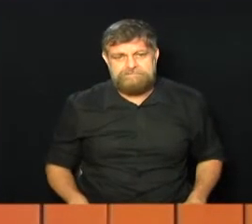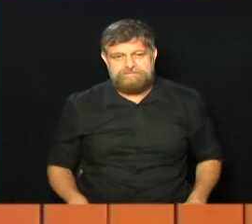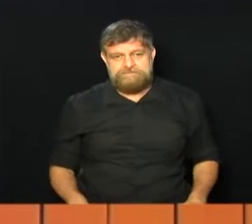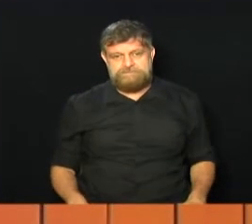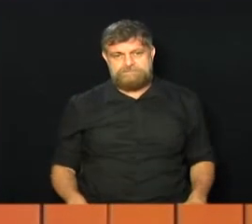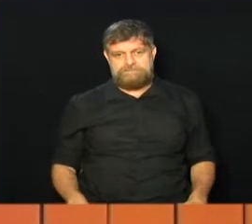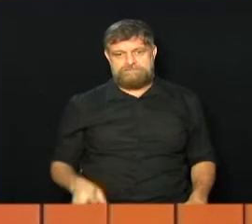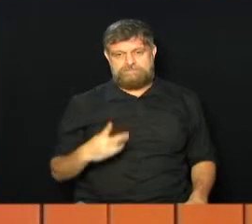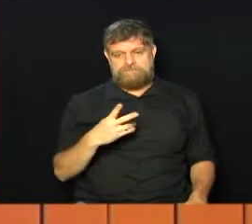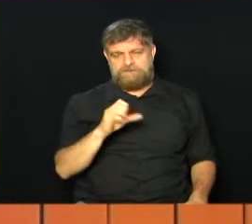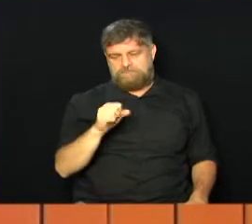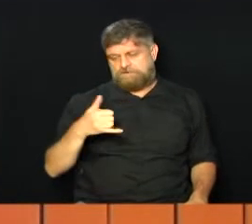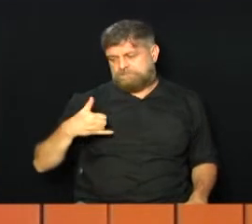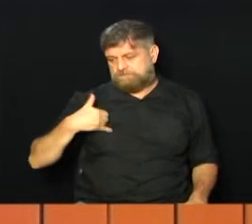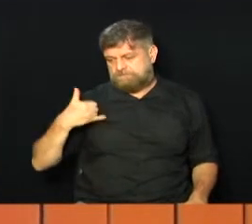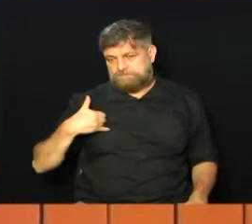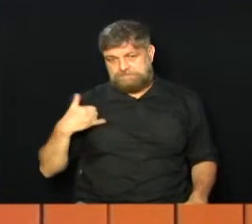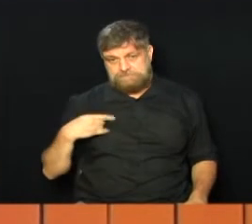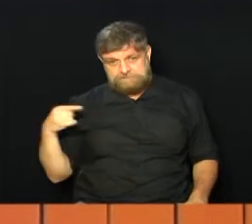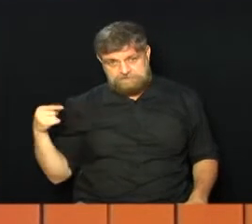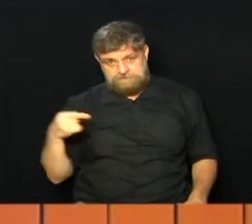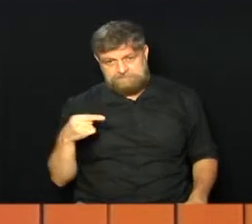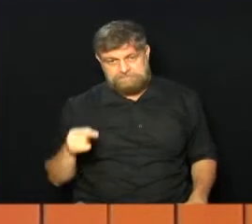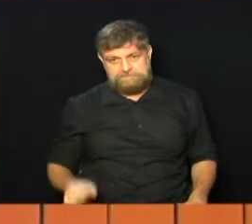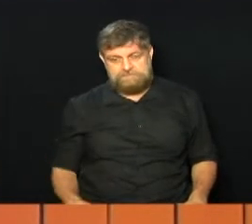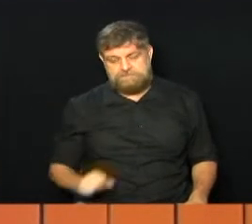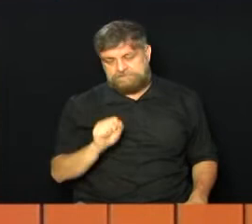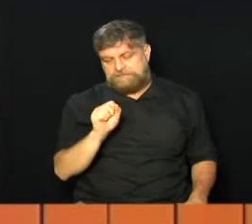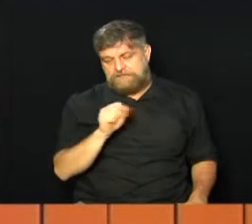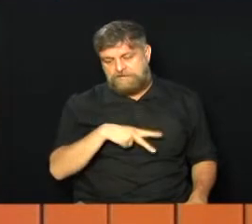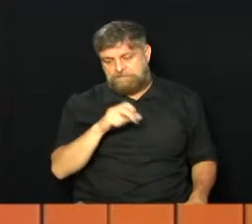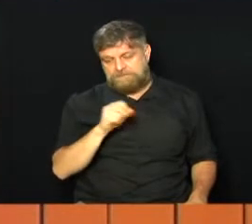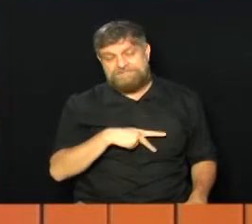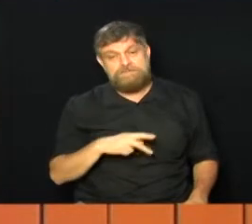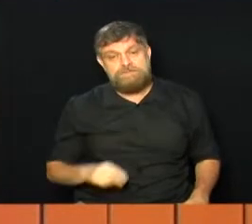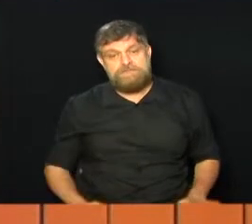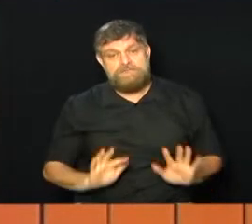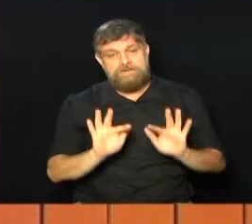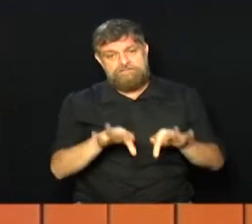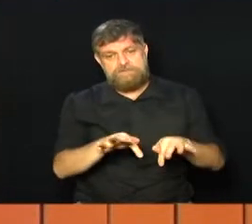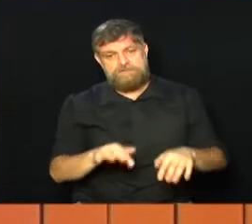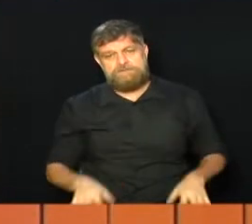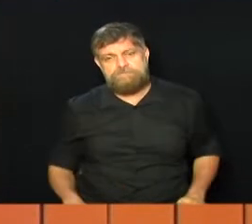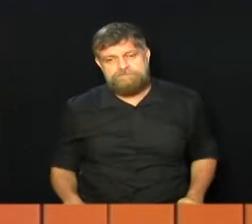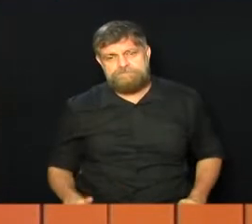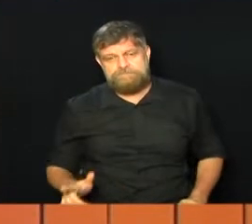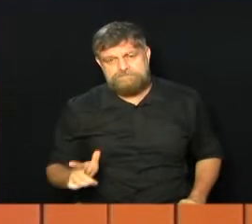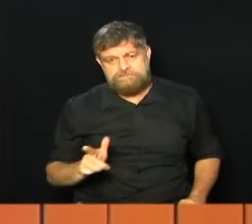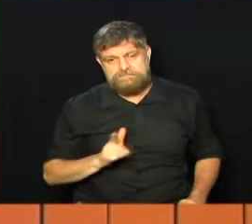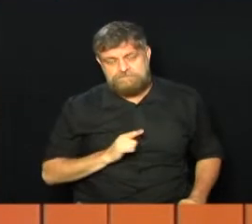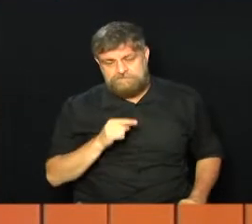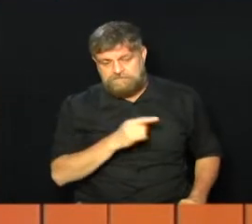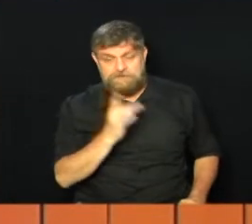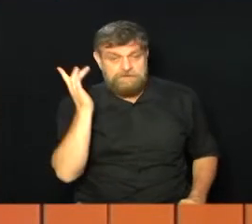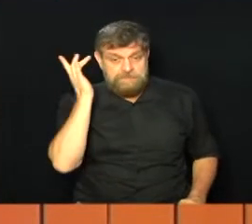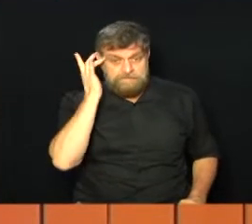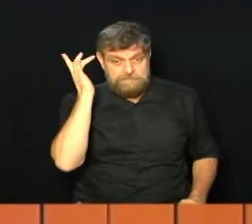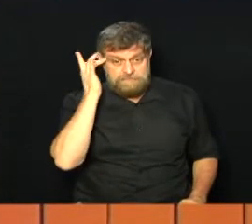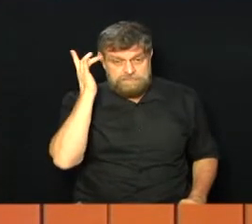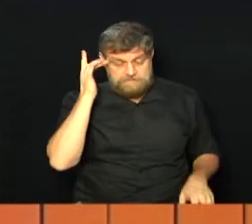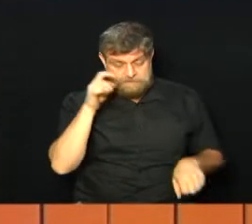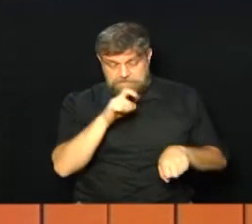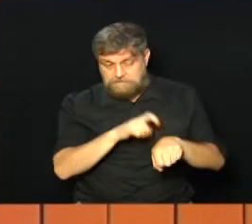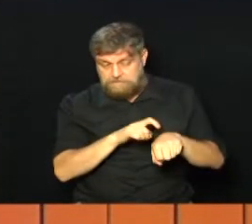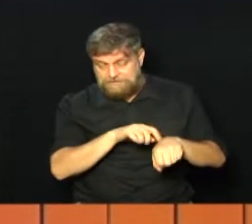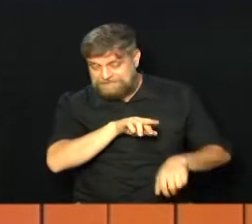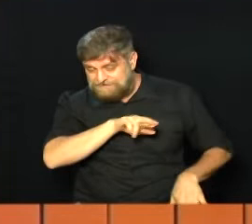28 anos, encerra a carreira, a aposentadoria. Teve cabeça para isso? Foi um momento difícil?